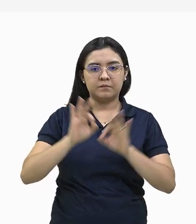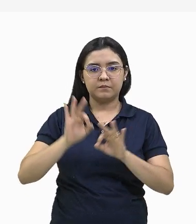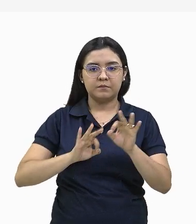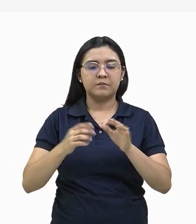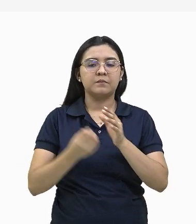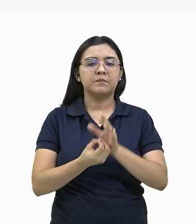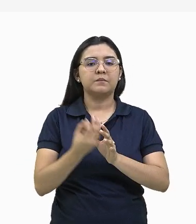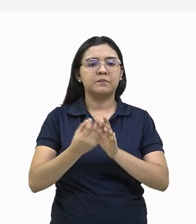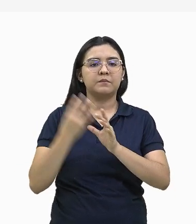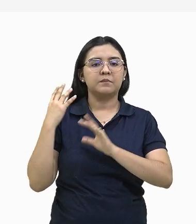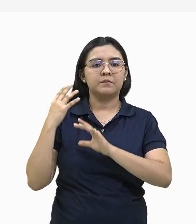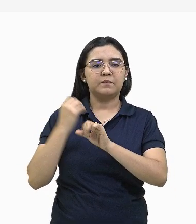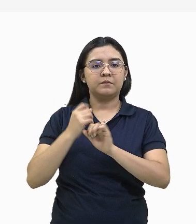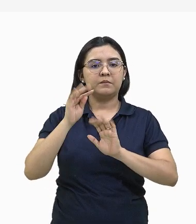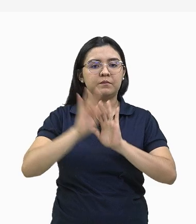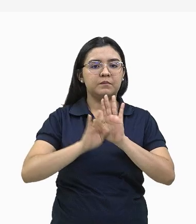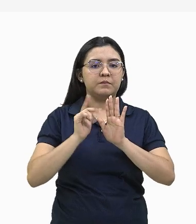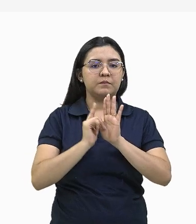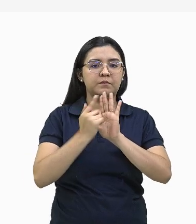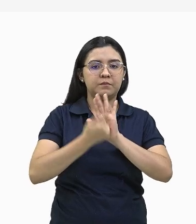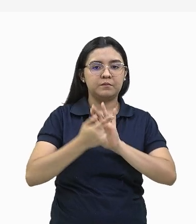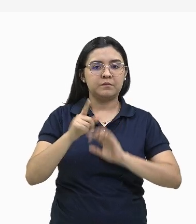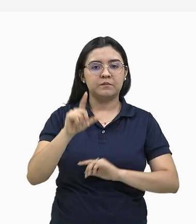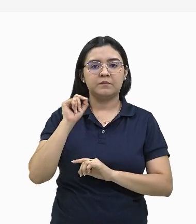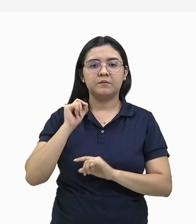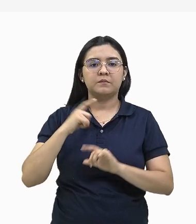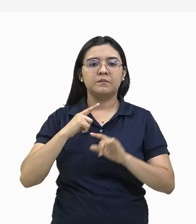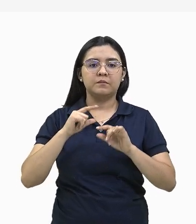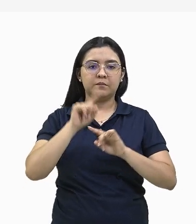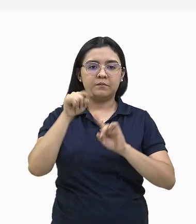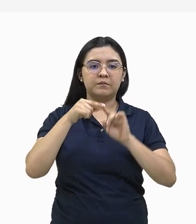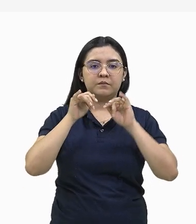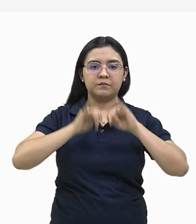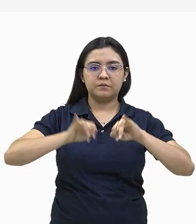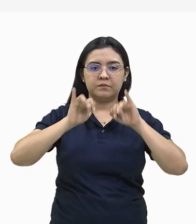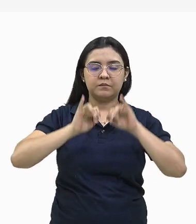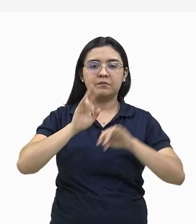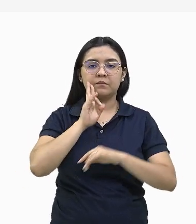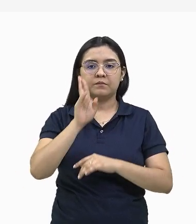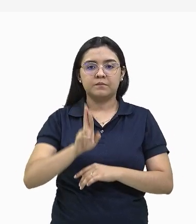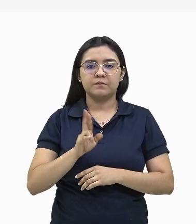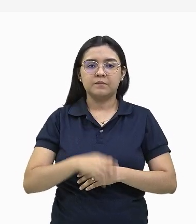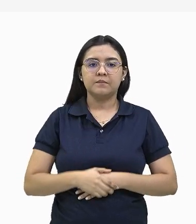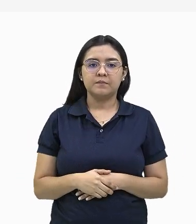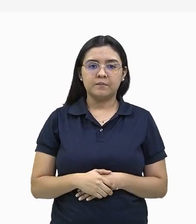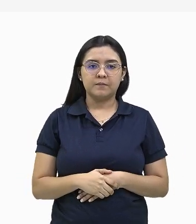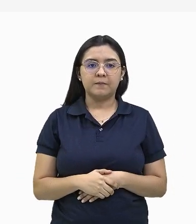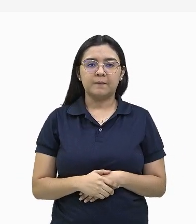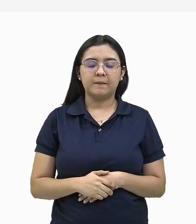planejamento, produção e revisão do texto no gênero escolhido para divulgar os resultados.